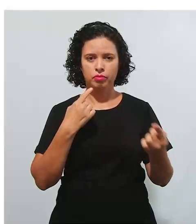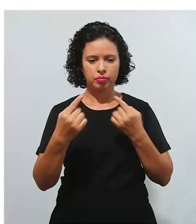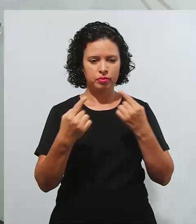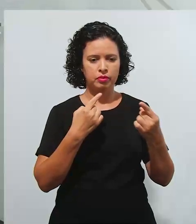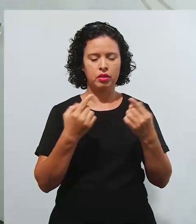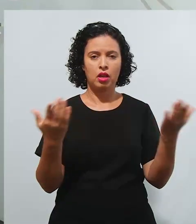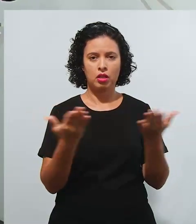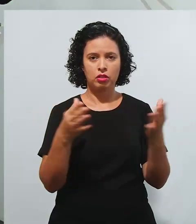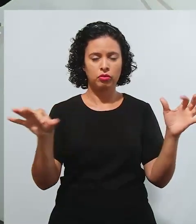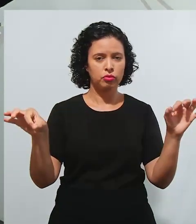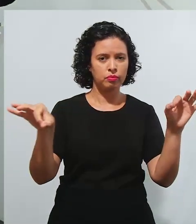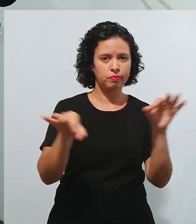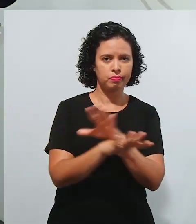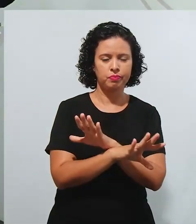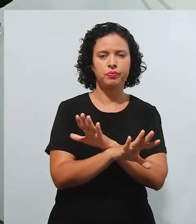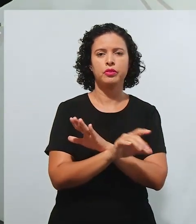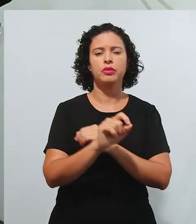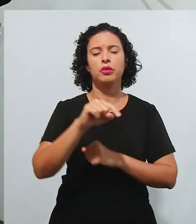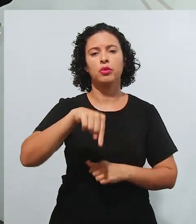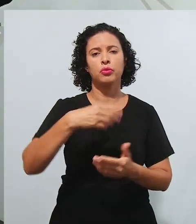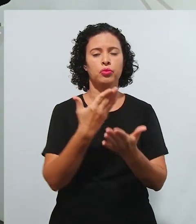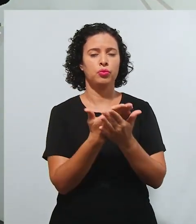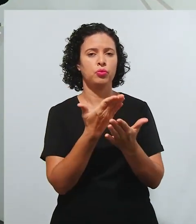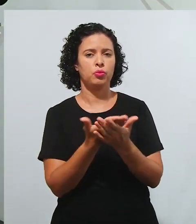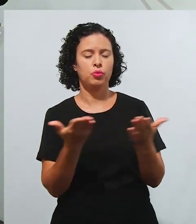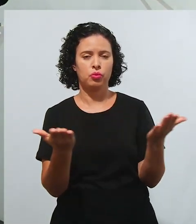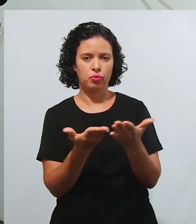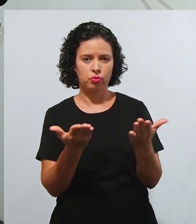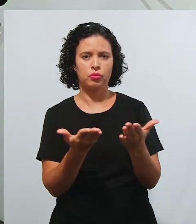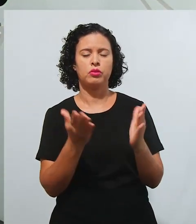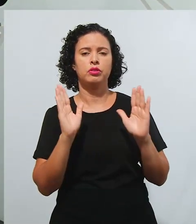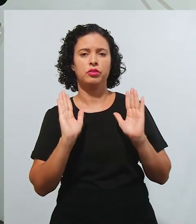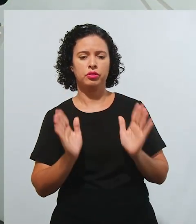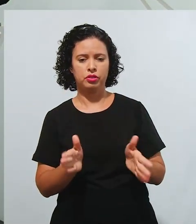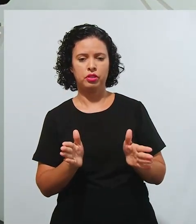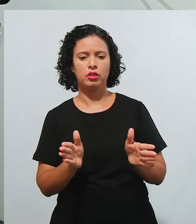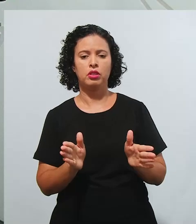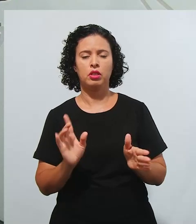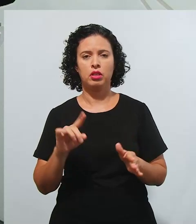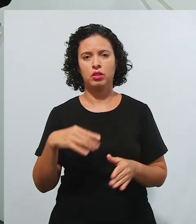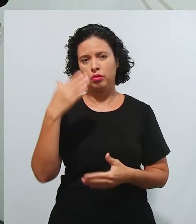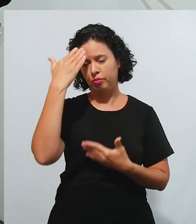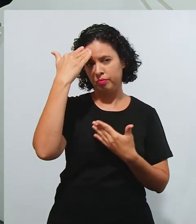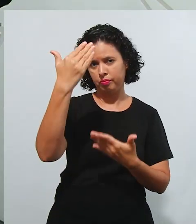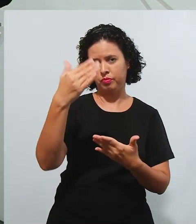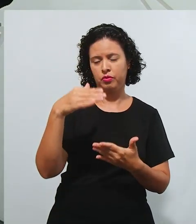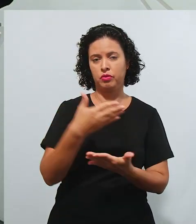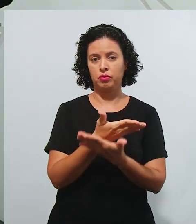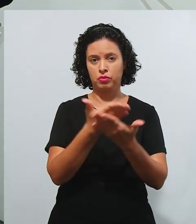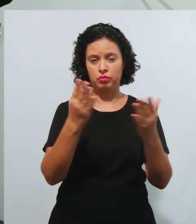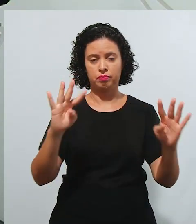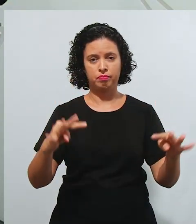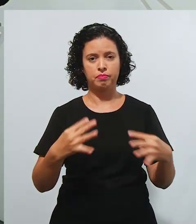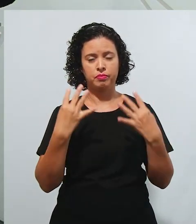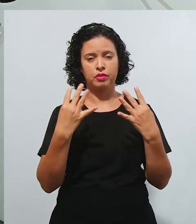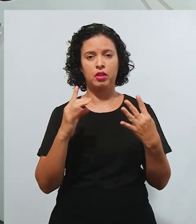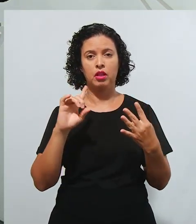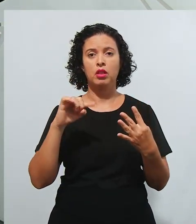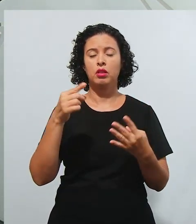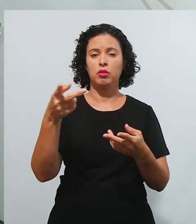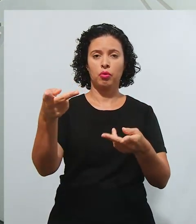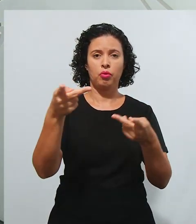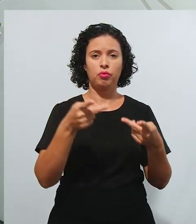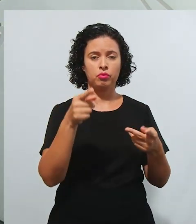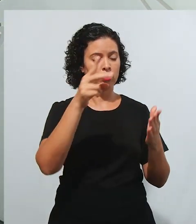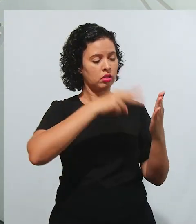gente conclui aí nessa aula de hoje o que a gente vai abordar. Eu agradeço a sua participação, convido você a